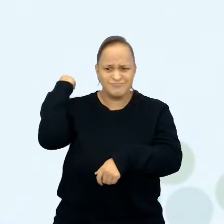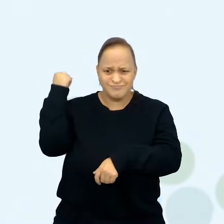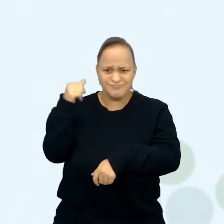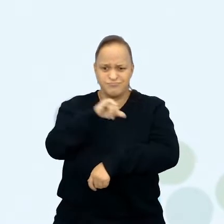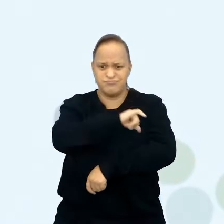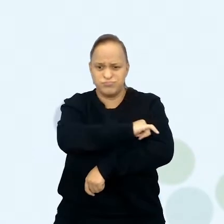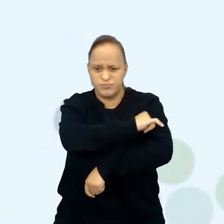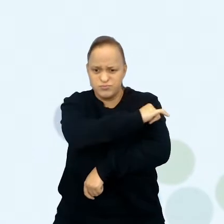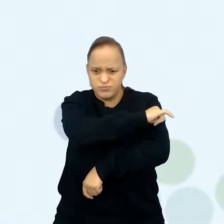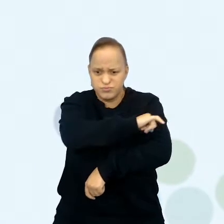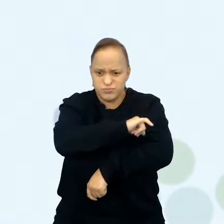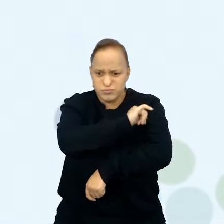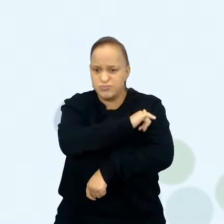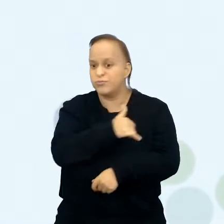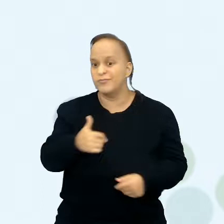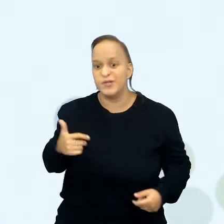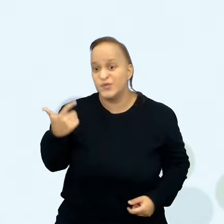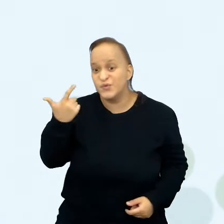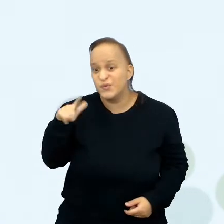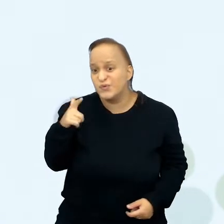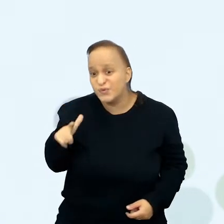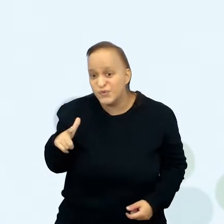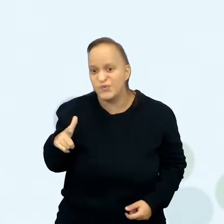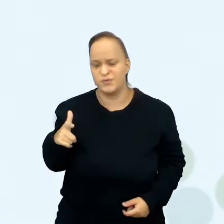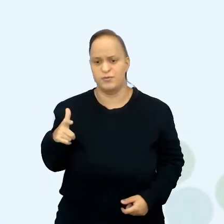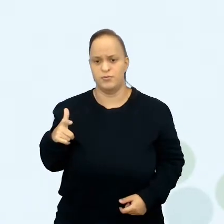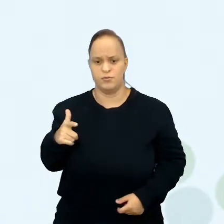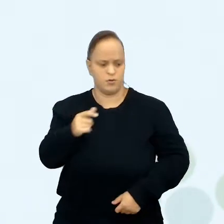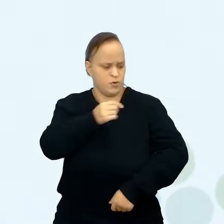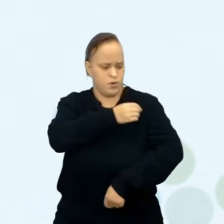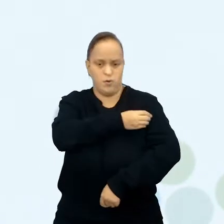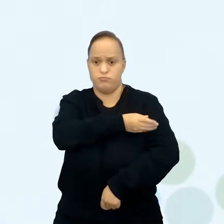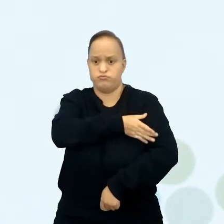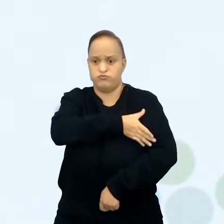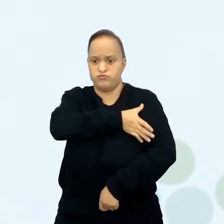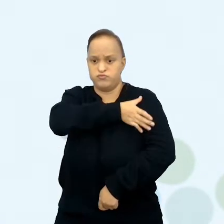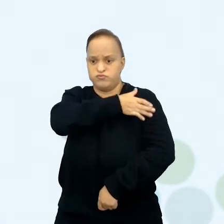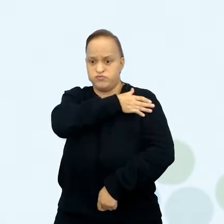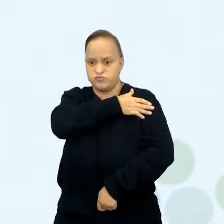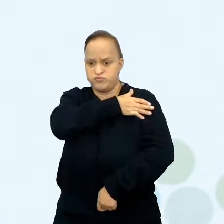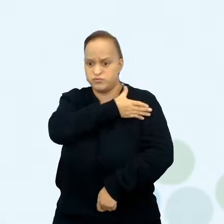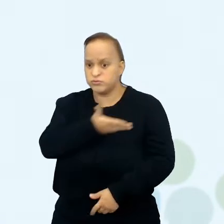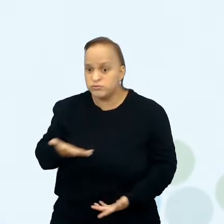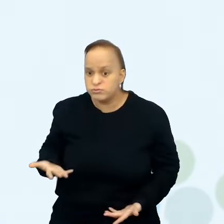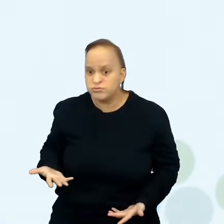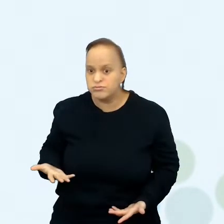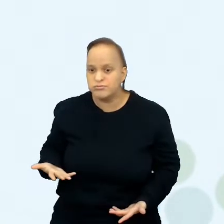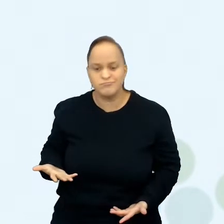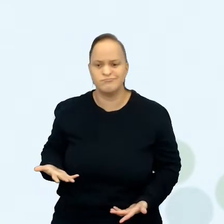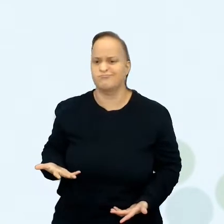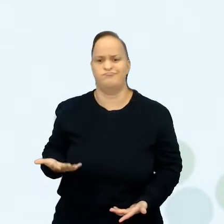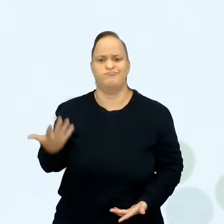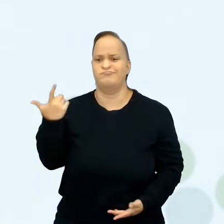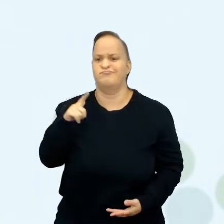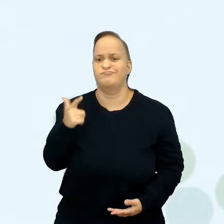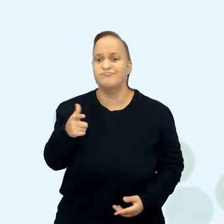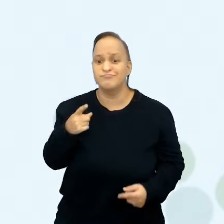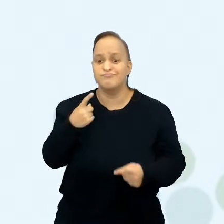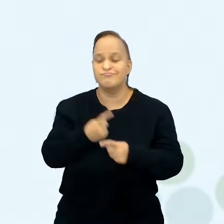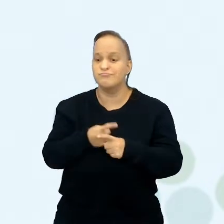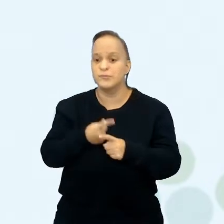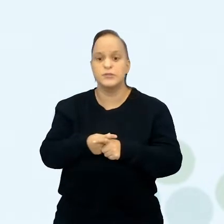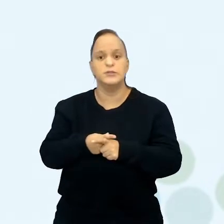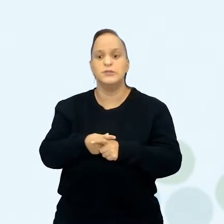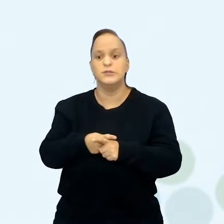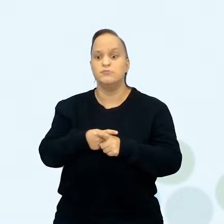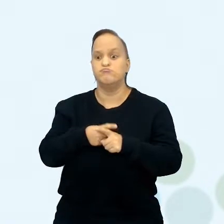ver pessoas com tatuagens, principalmente amostras e grandes, do que você vê hoje. Isso por quê? Porque a tatuagem era um tabu muito